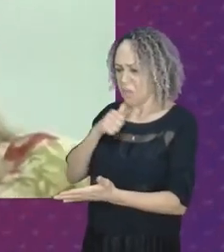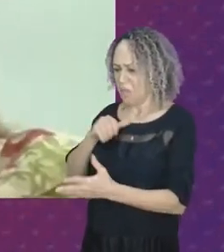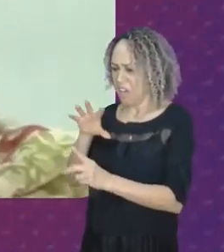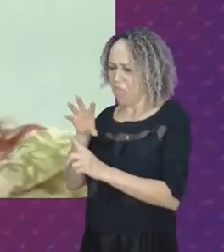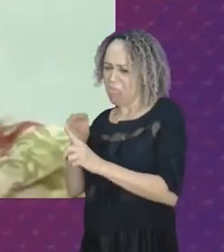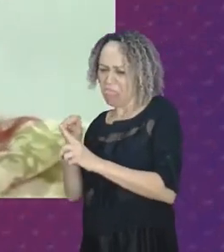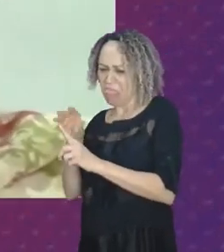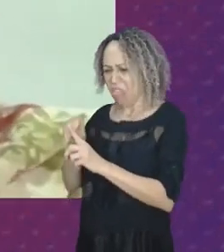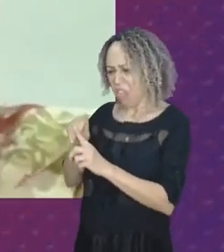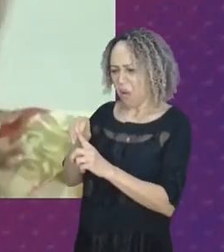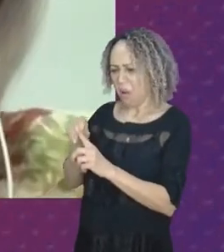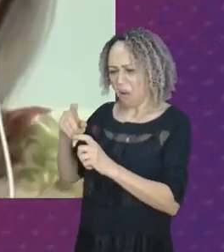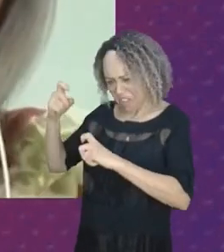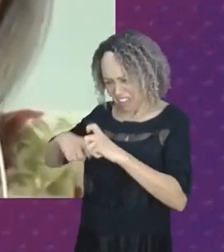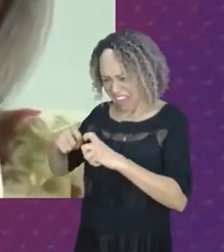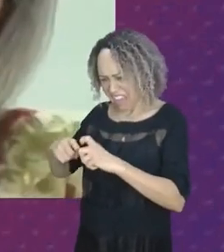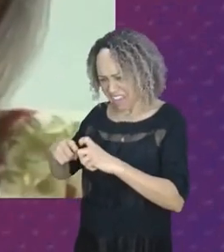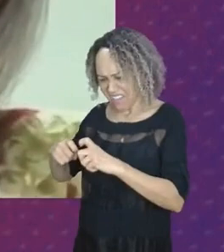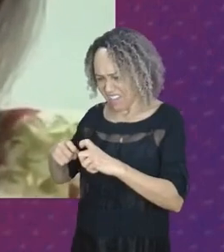desejado.